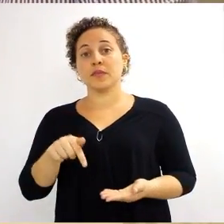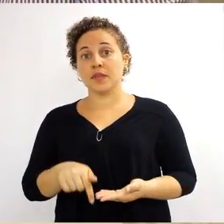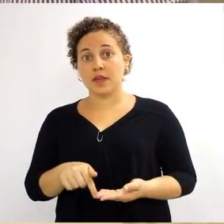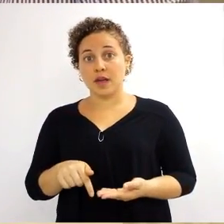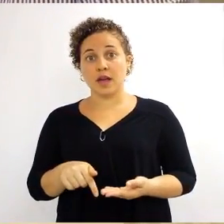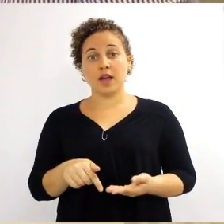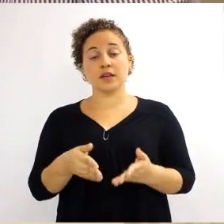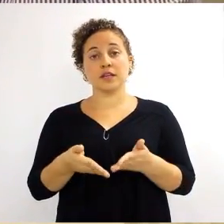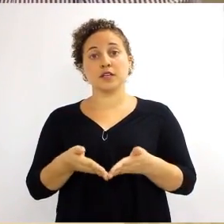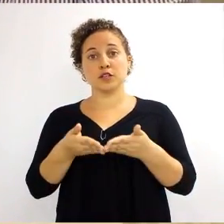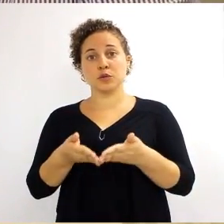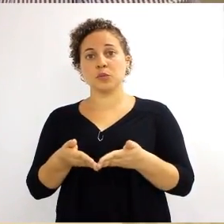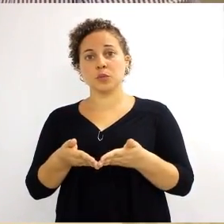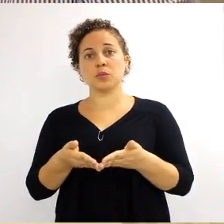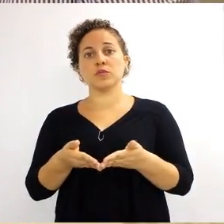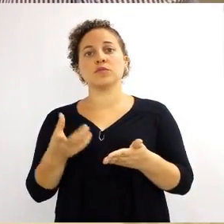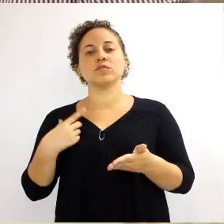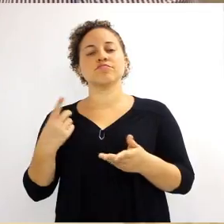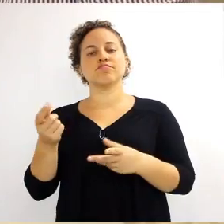já existe.